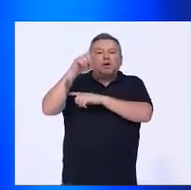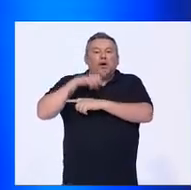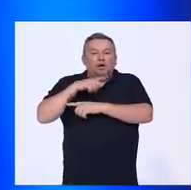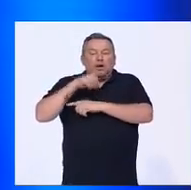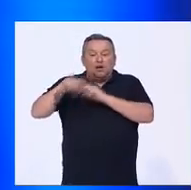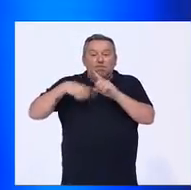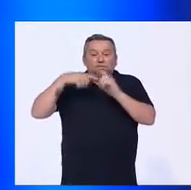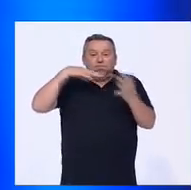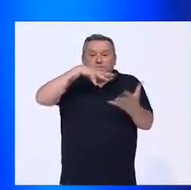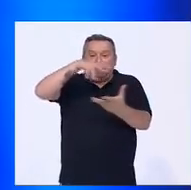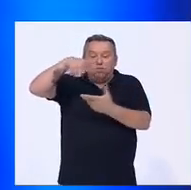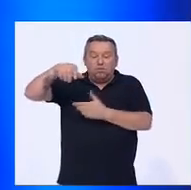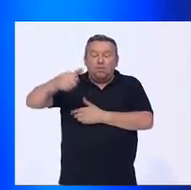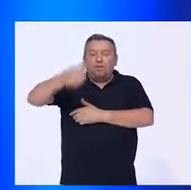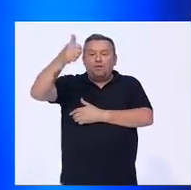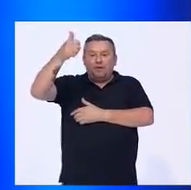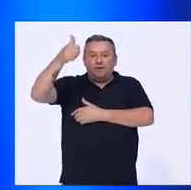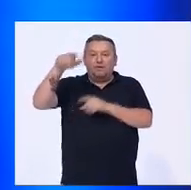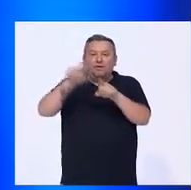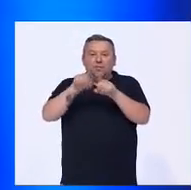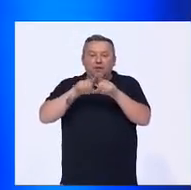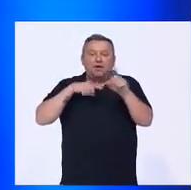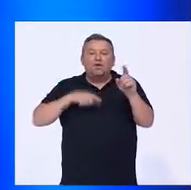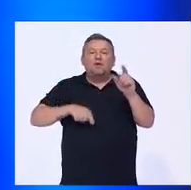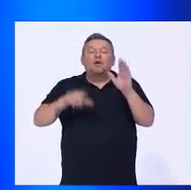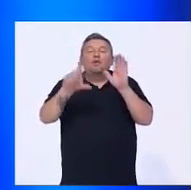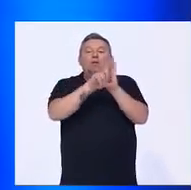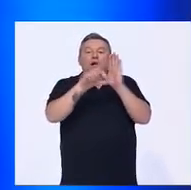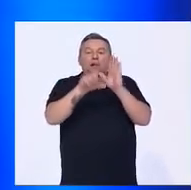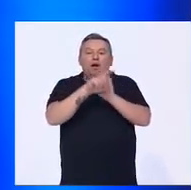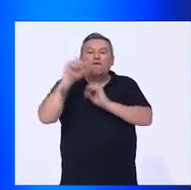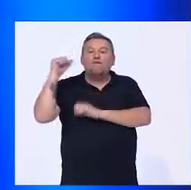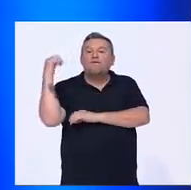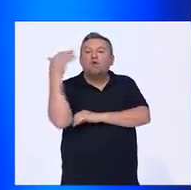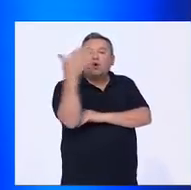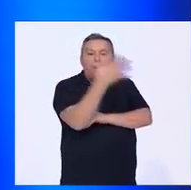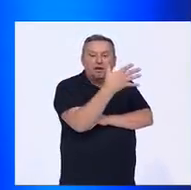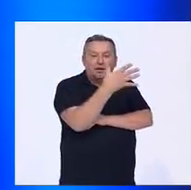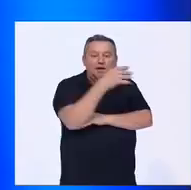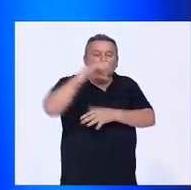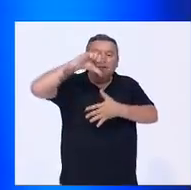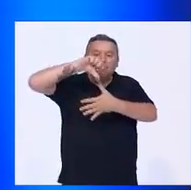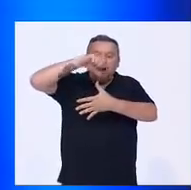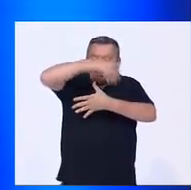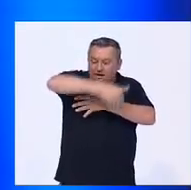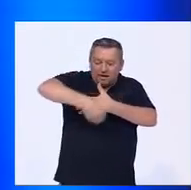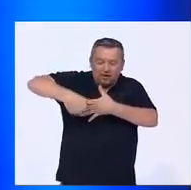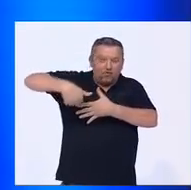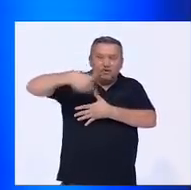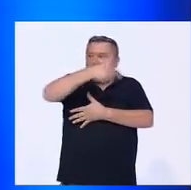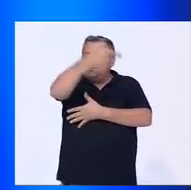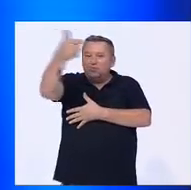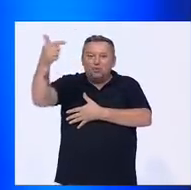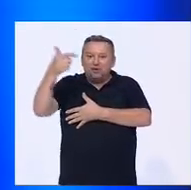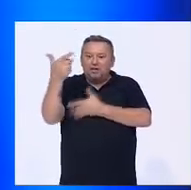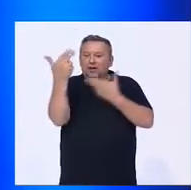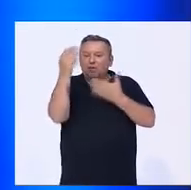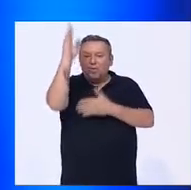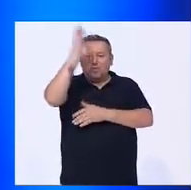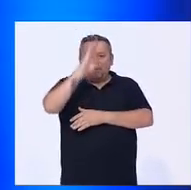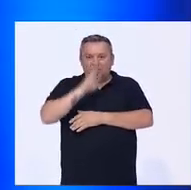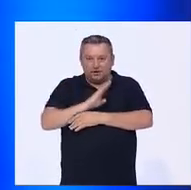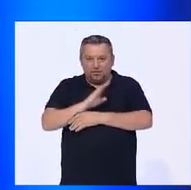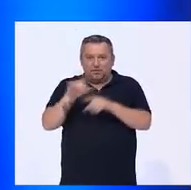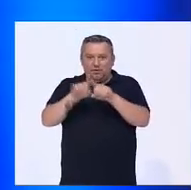mundo, temos um código florestal que nenhum país na América Latina ou no mundo tem parecido com o brasileiro. Então, o